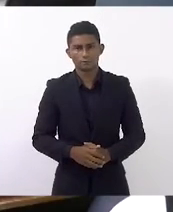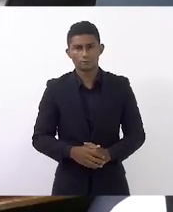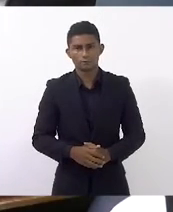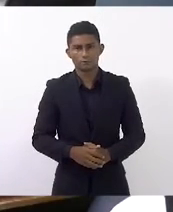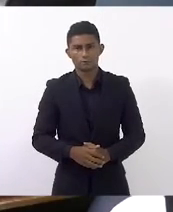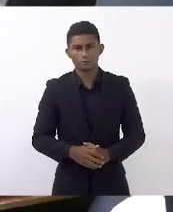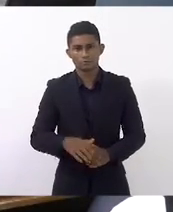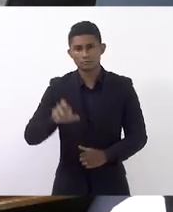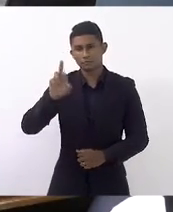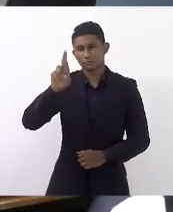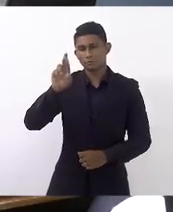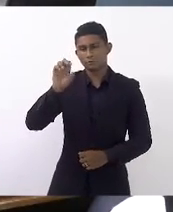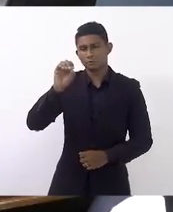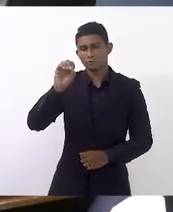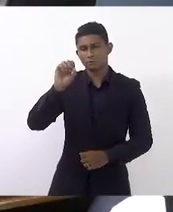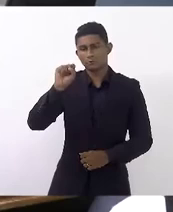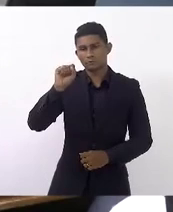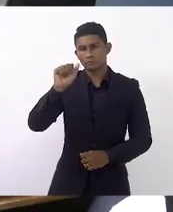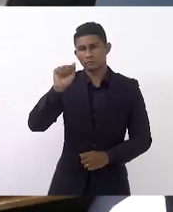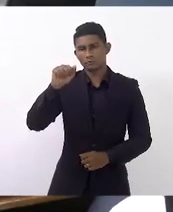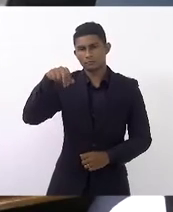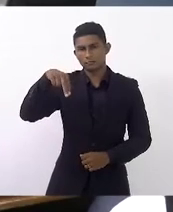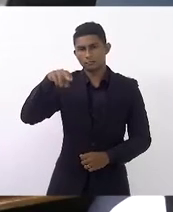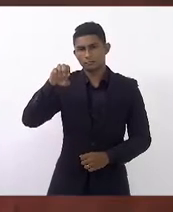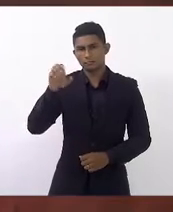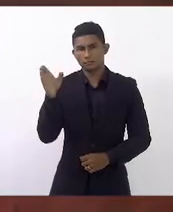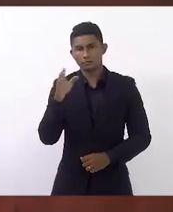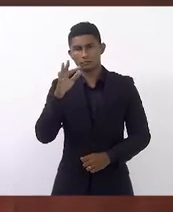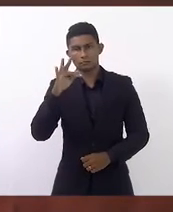Deputada Rosane Félix.